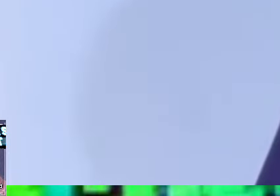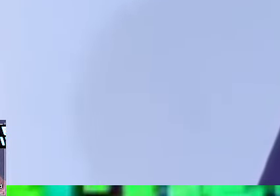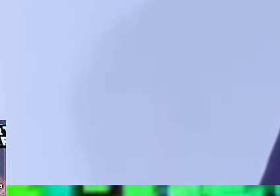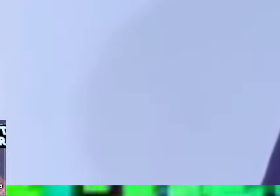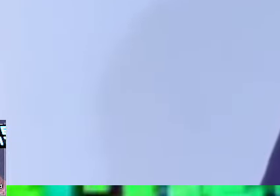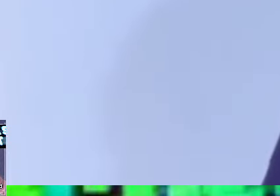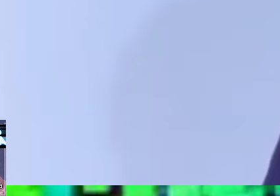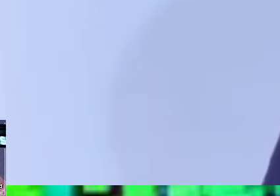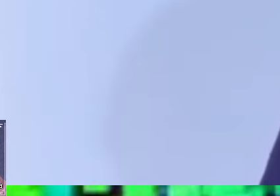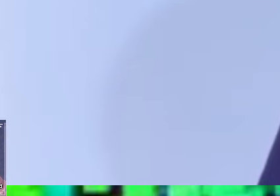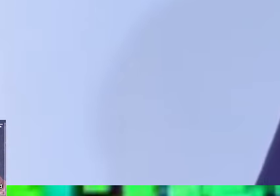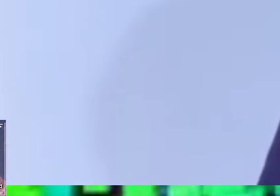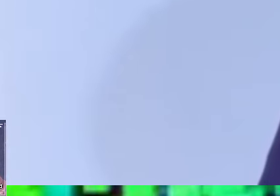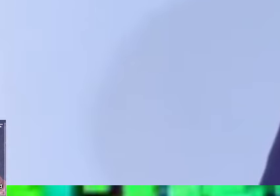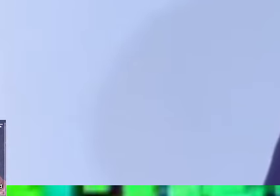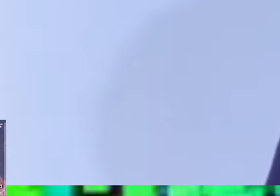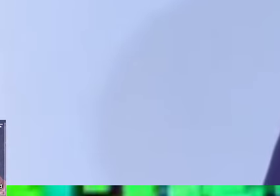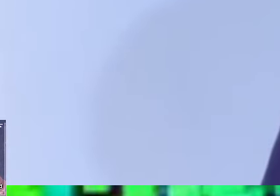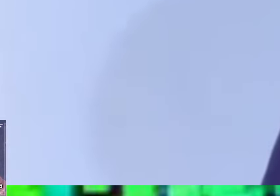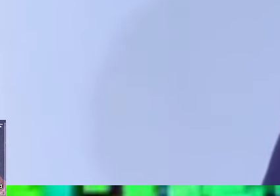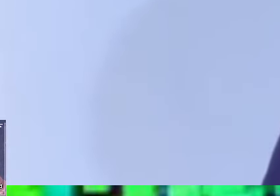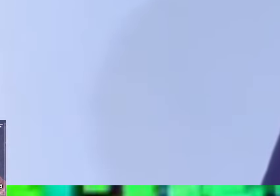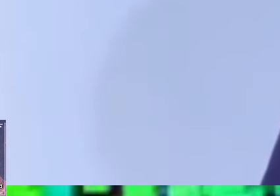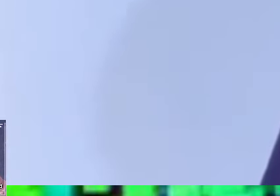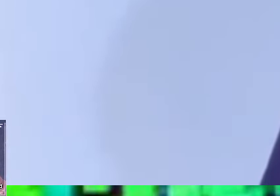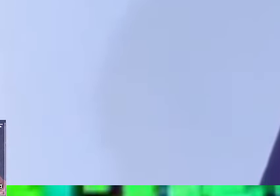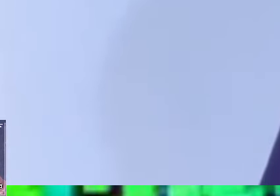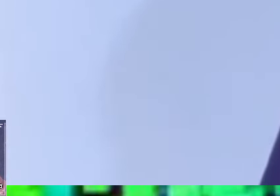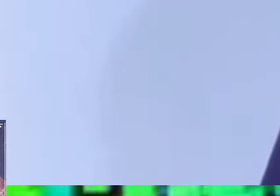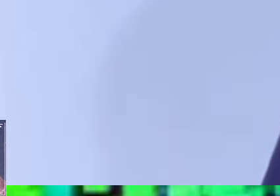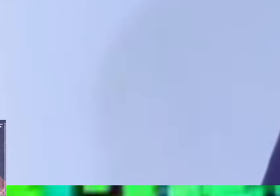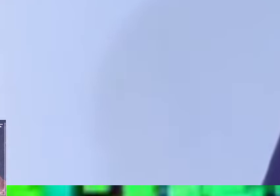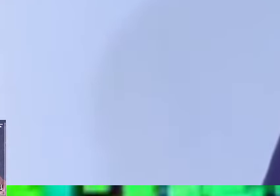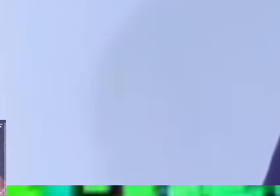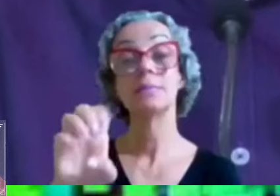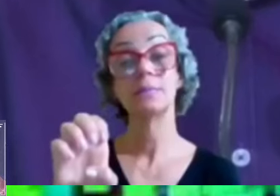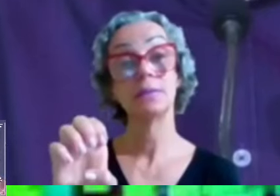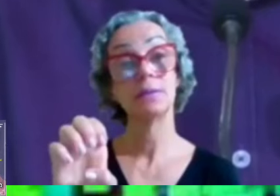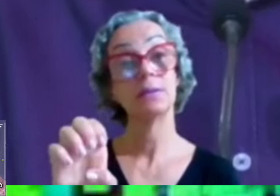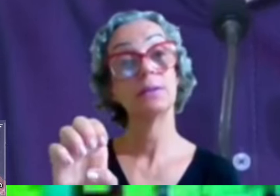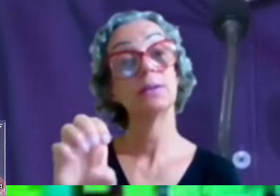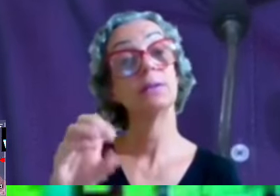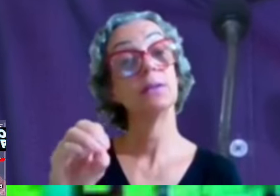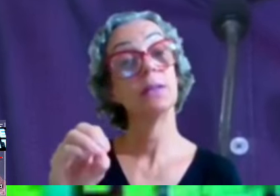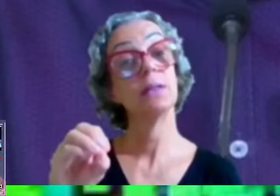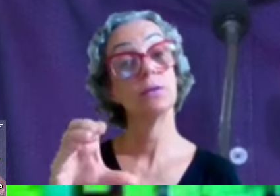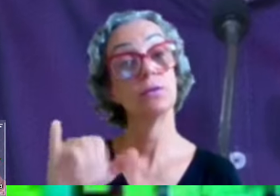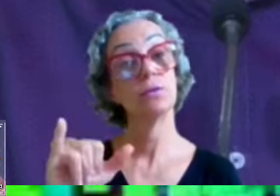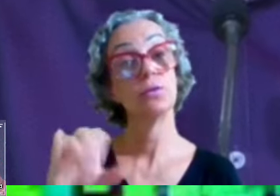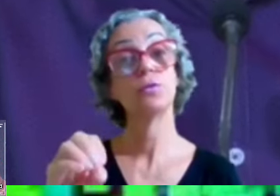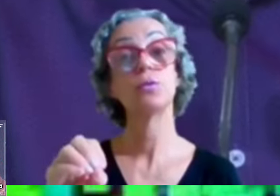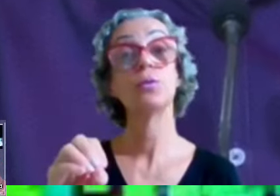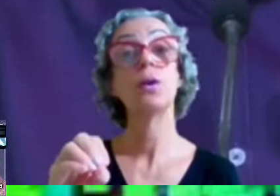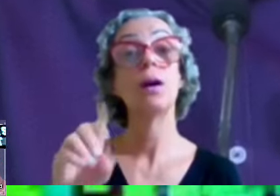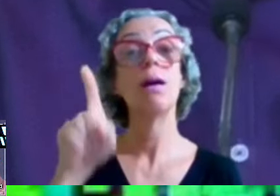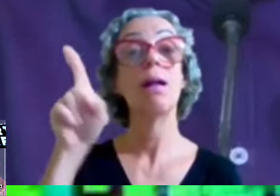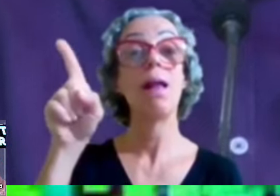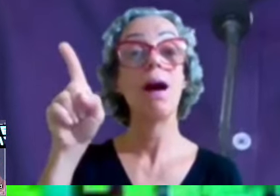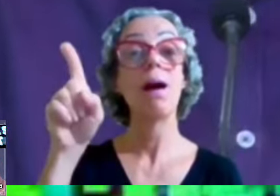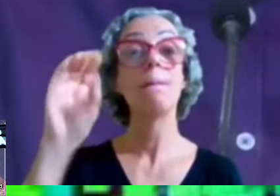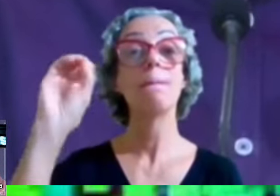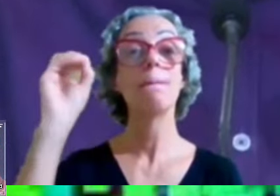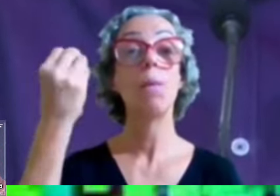nosso confrade Délcio, da cidade de Porto Alegre. Délcio é um